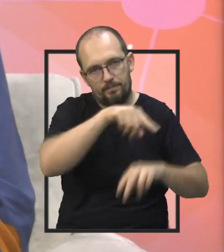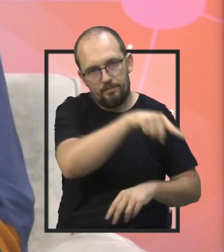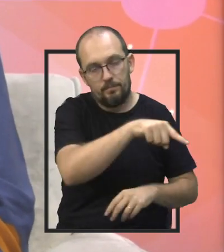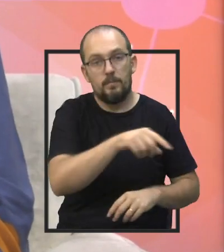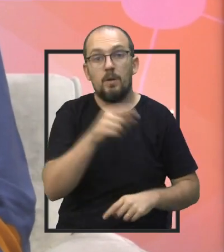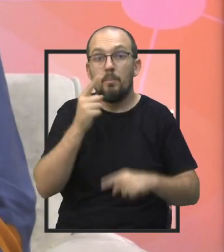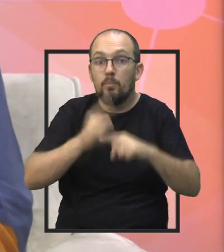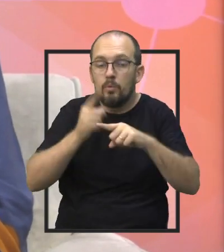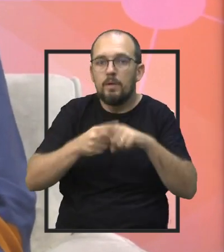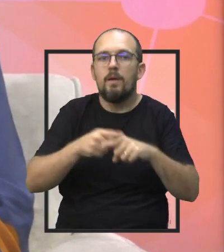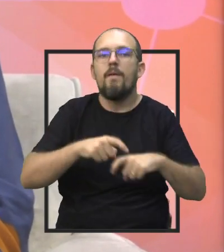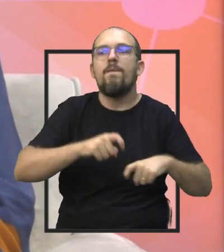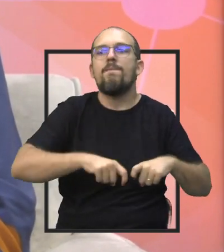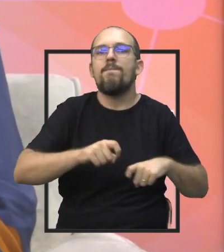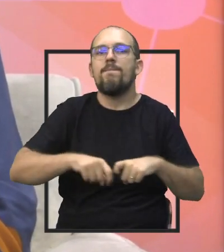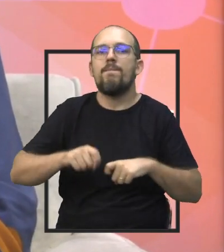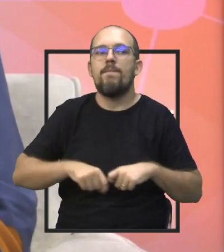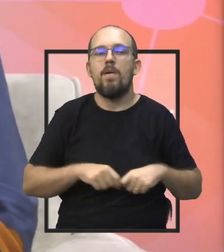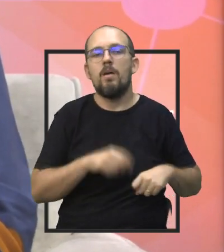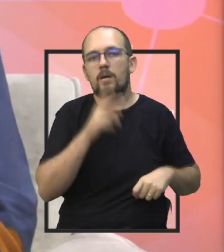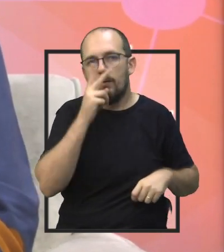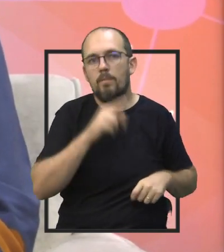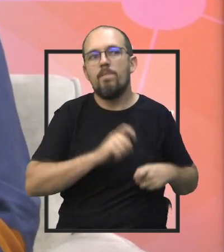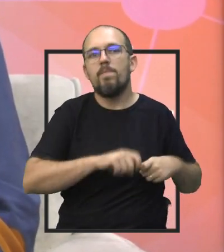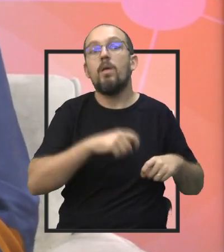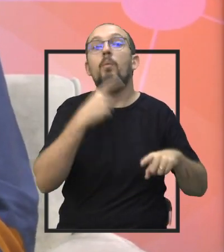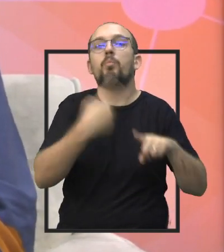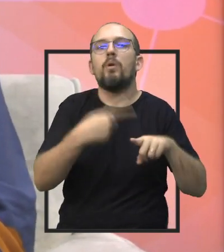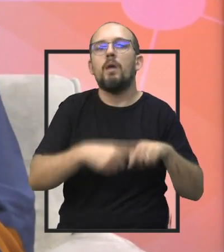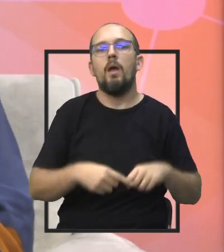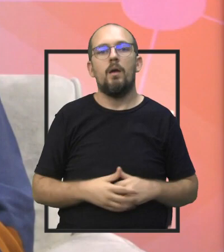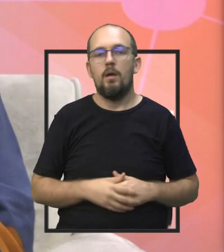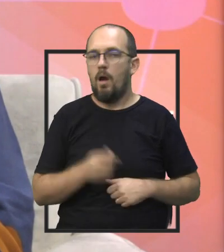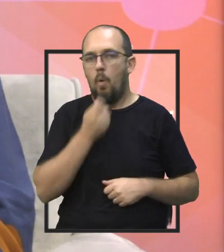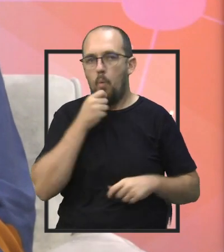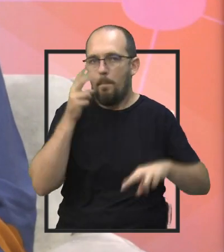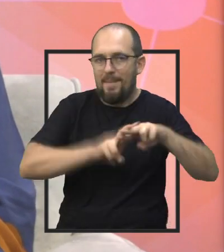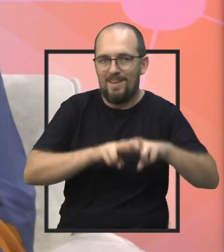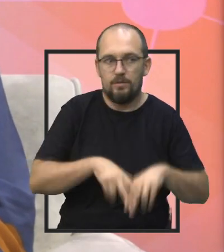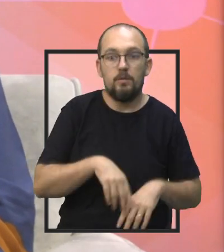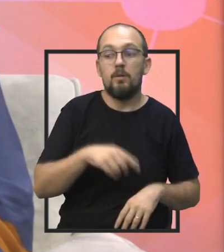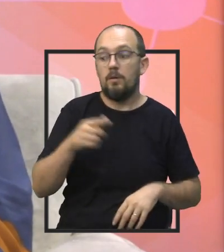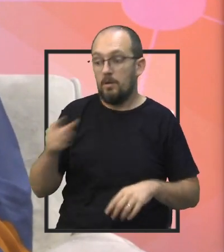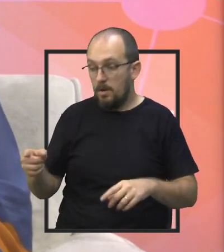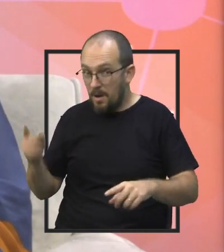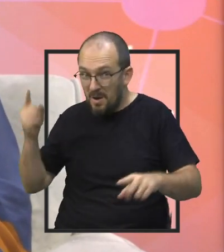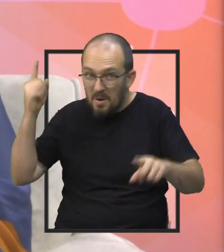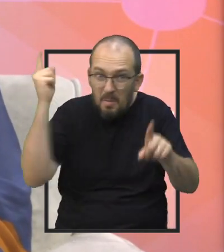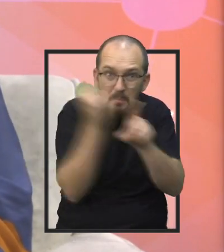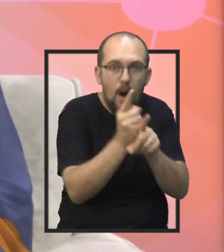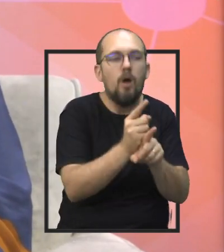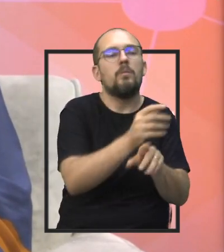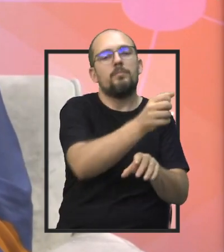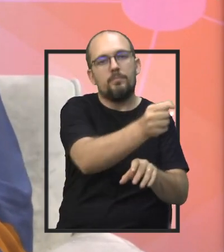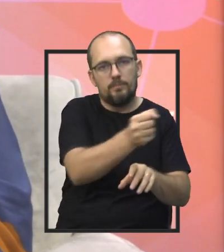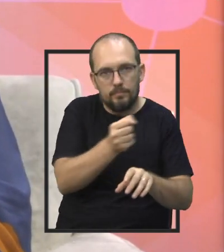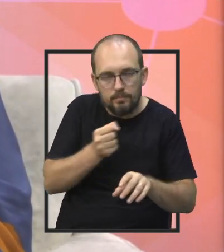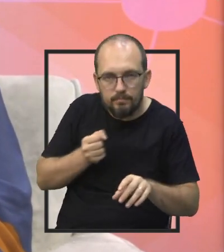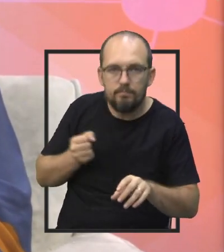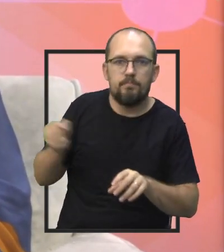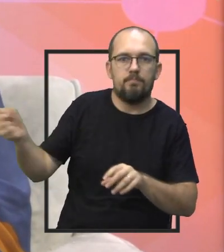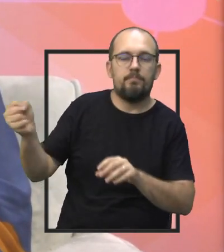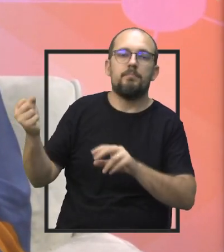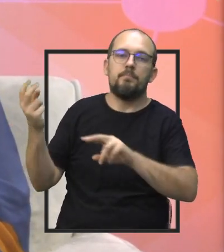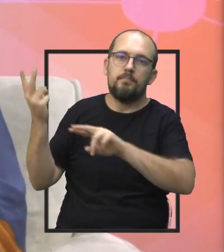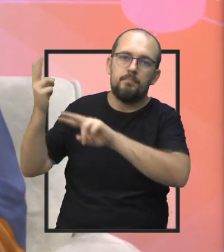abusadores só continuam fazendo novas vítimas em razão da impunidade, em razão do silêncio. Por isso esse